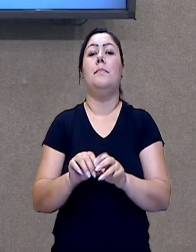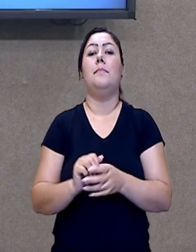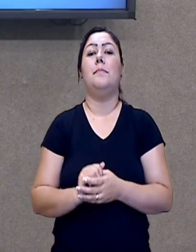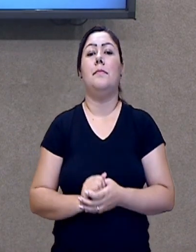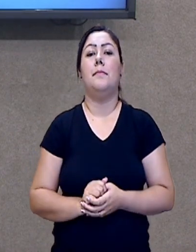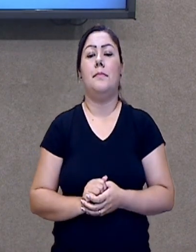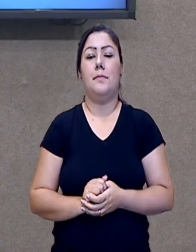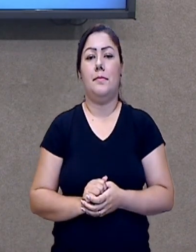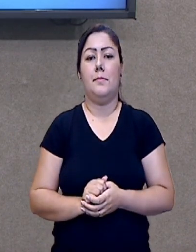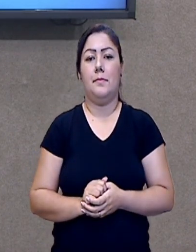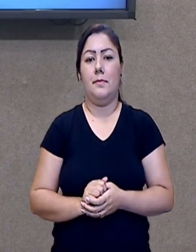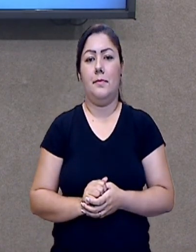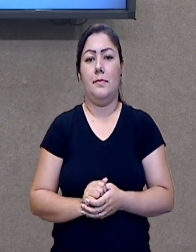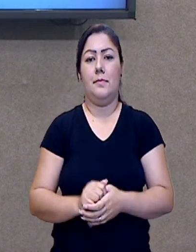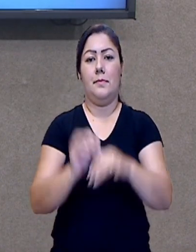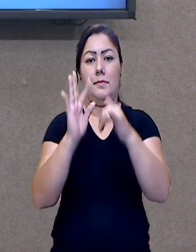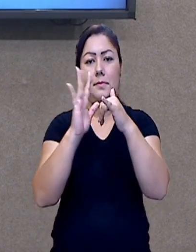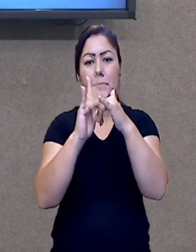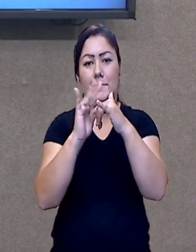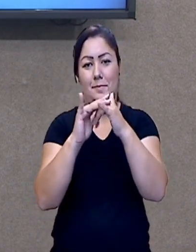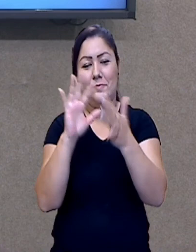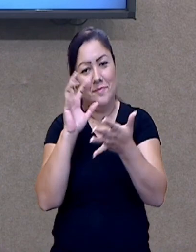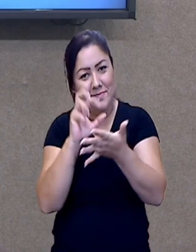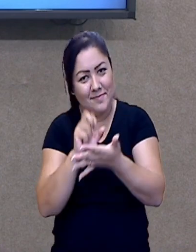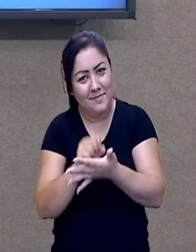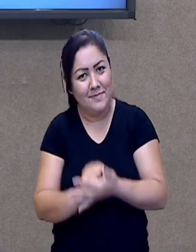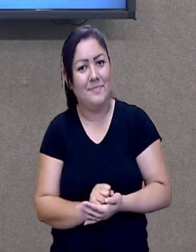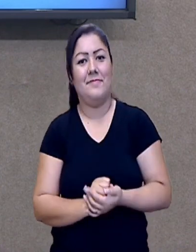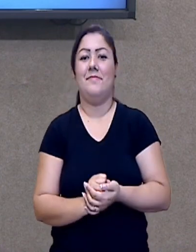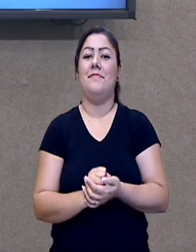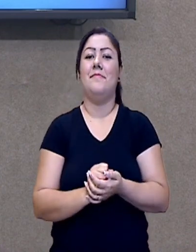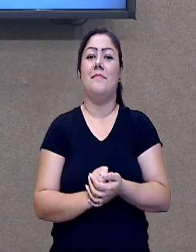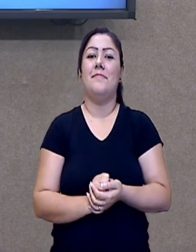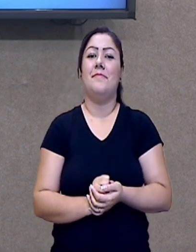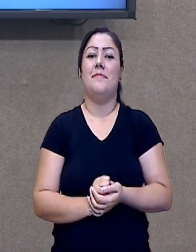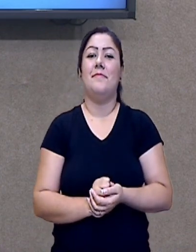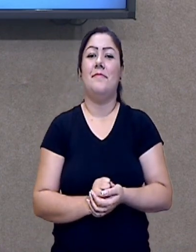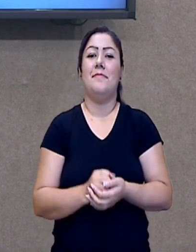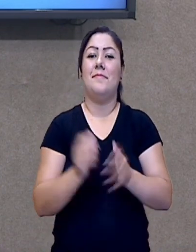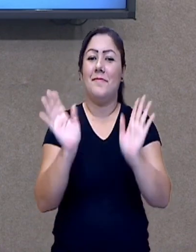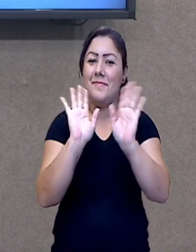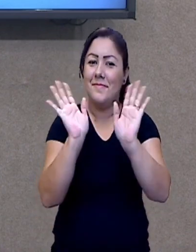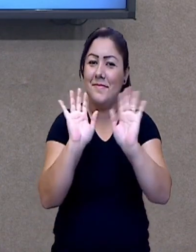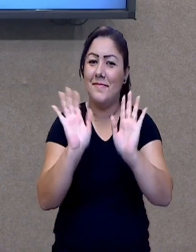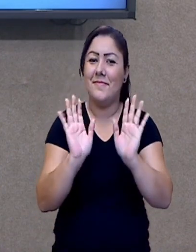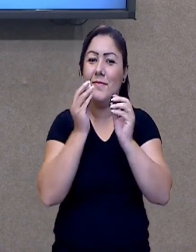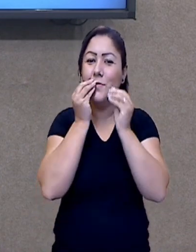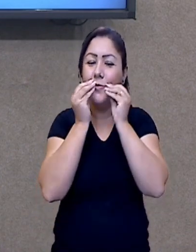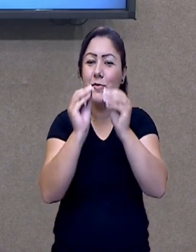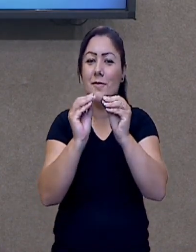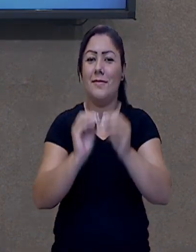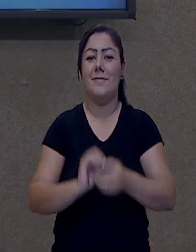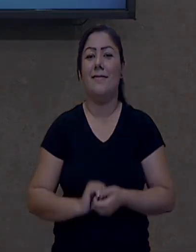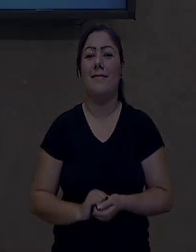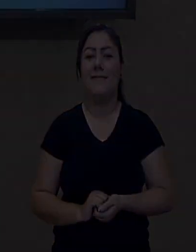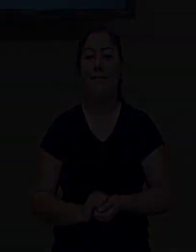imagem que aparece no cantinho da tela. Se inscrevam no nosso canal no YouTube. Tchau, pessoal. Beijos.